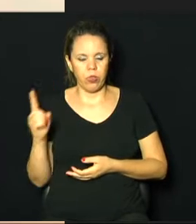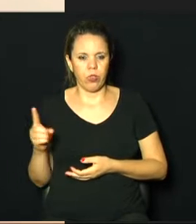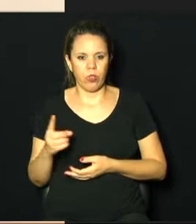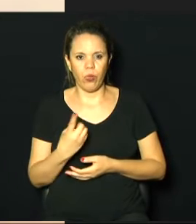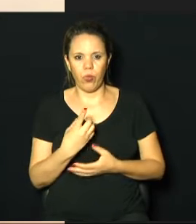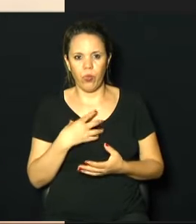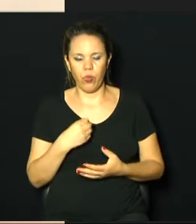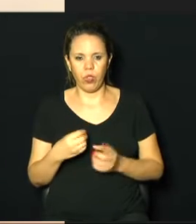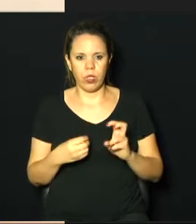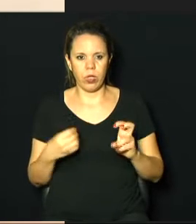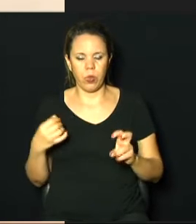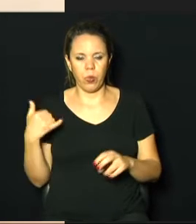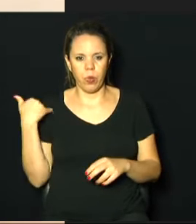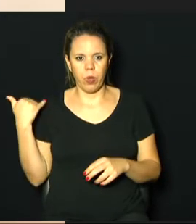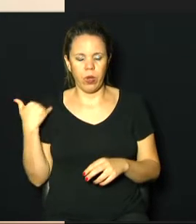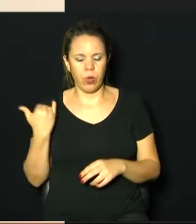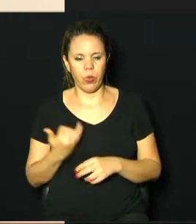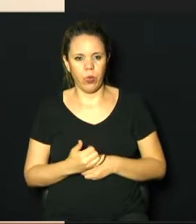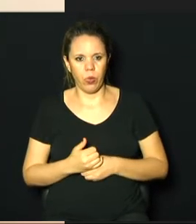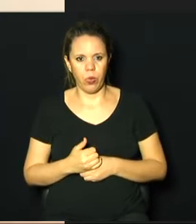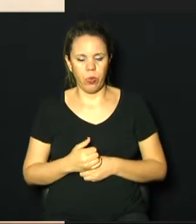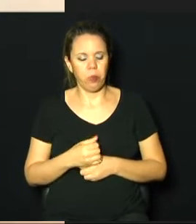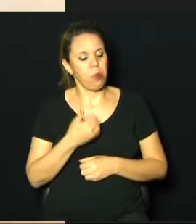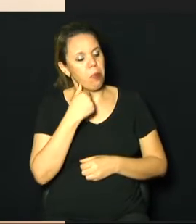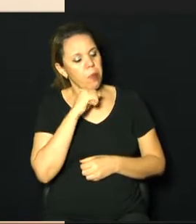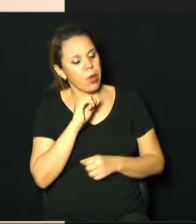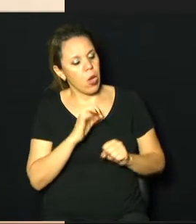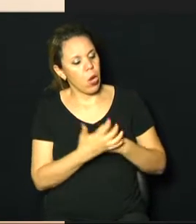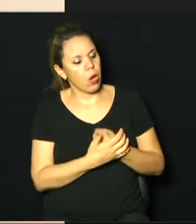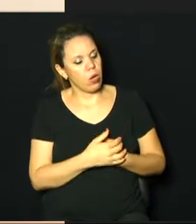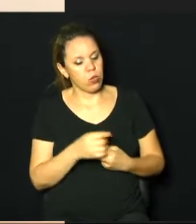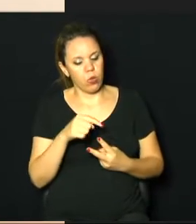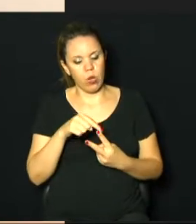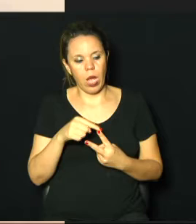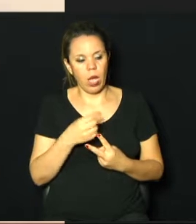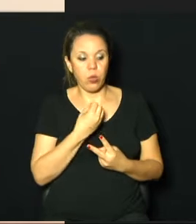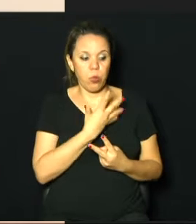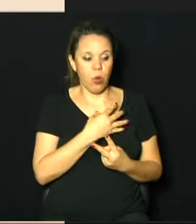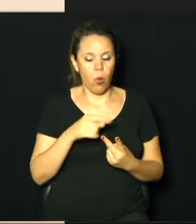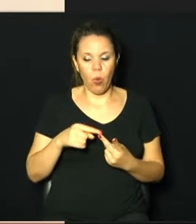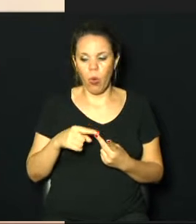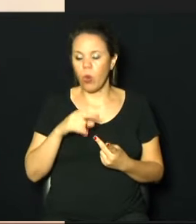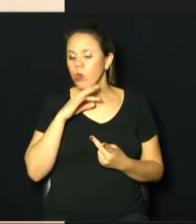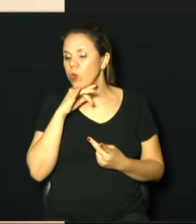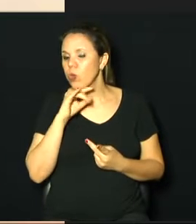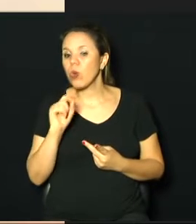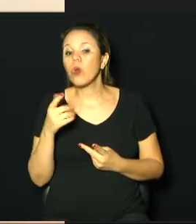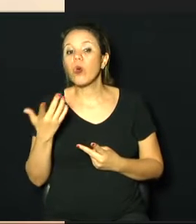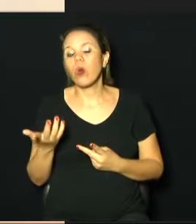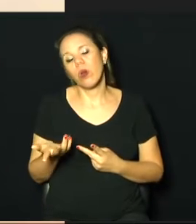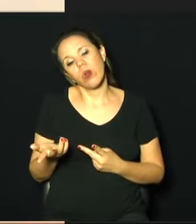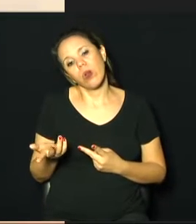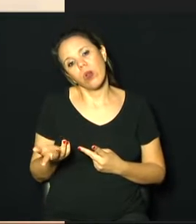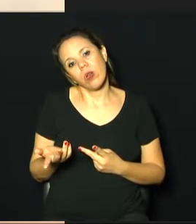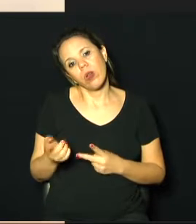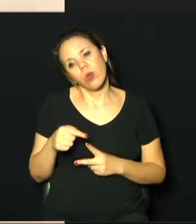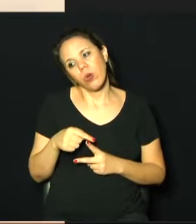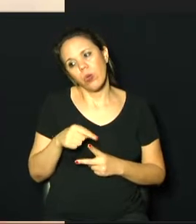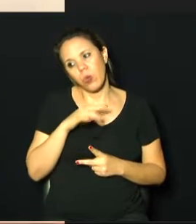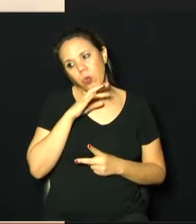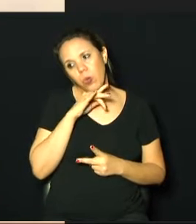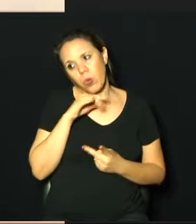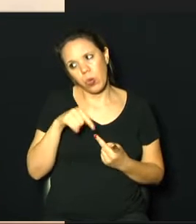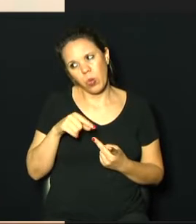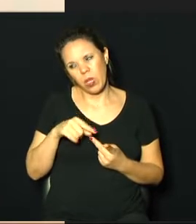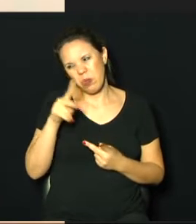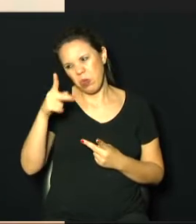anos. E ele disse assim, mamãe, o coronavírus ele tem dois lados, um lado bom e o lado ruim. Eu falei, como assim? Ele disse, o lado ruim é que